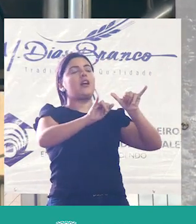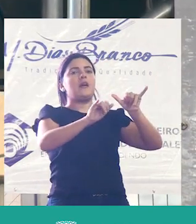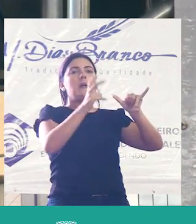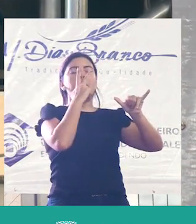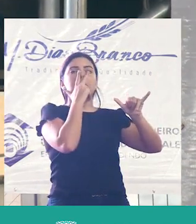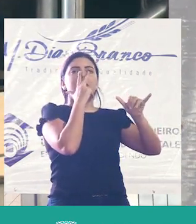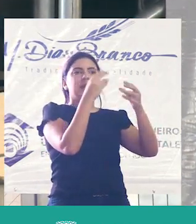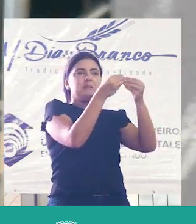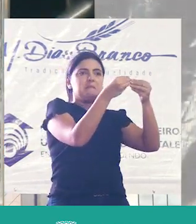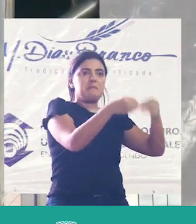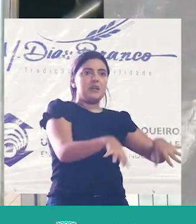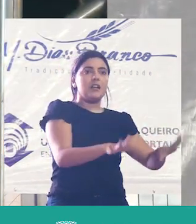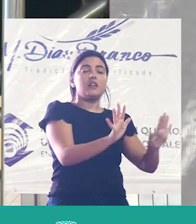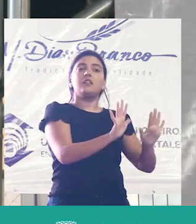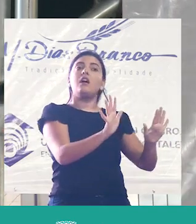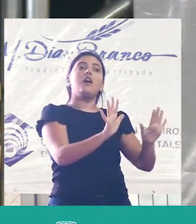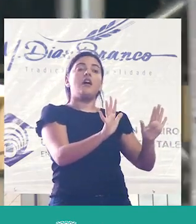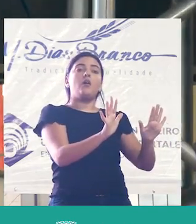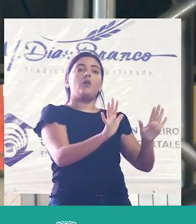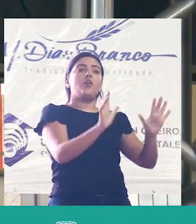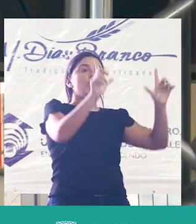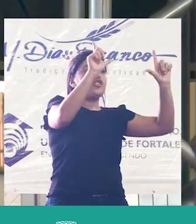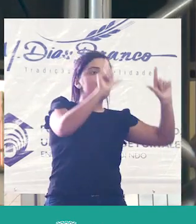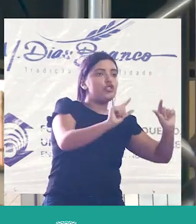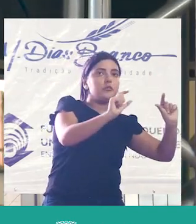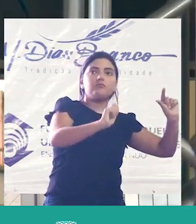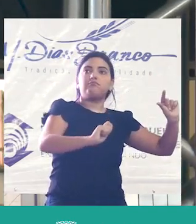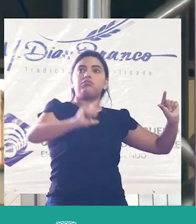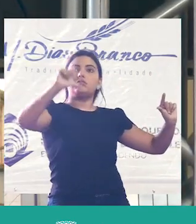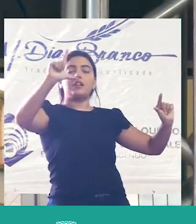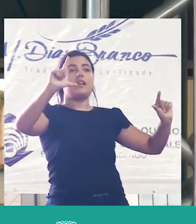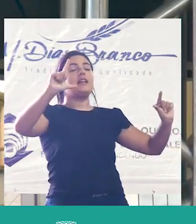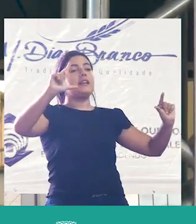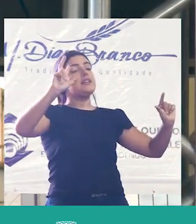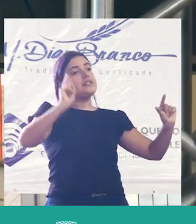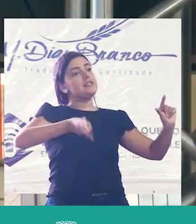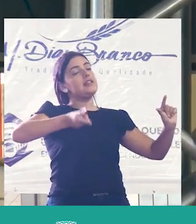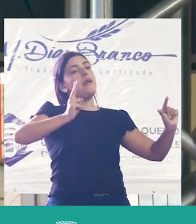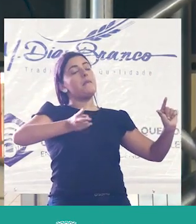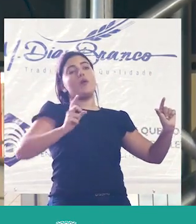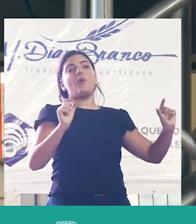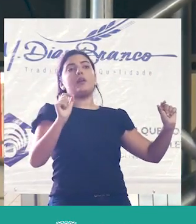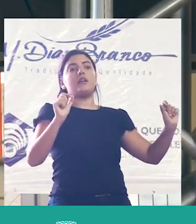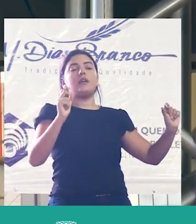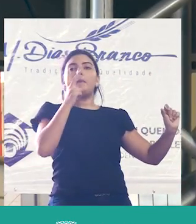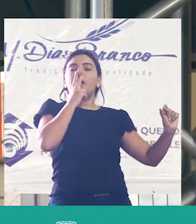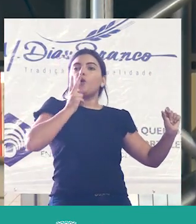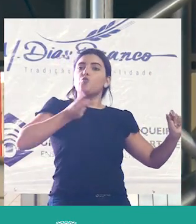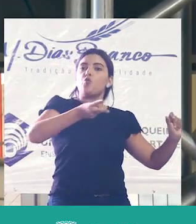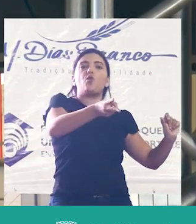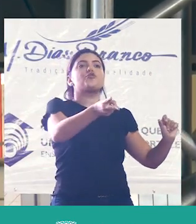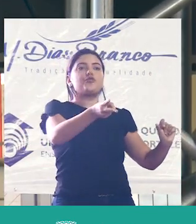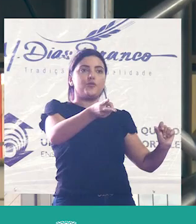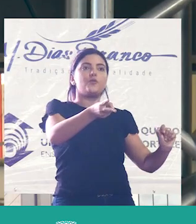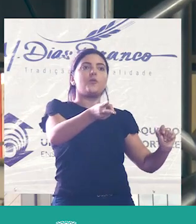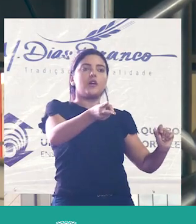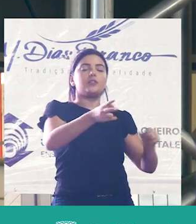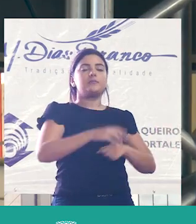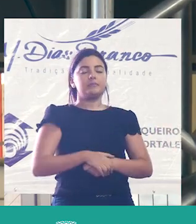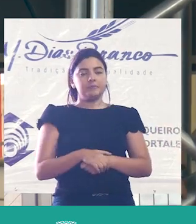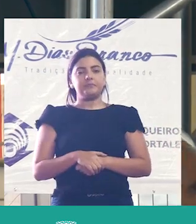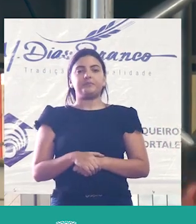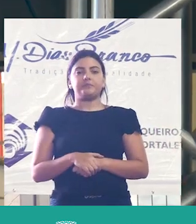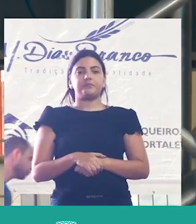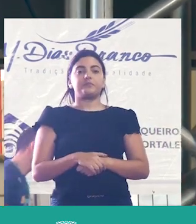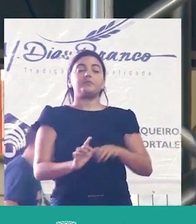não têm as massas diminuídas ou aumentadas. Essas massas, elas se conservam. Segundo a lei